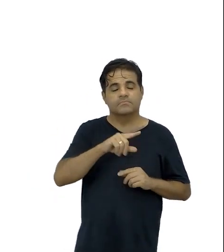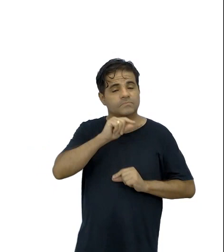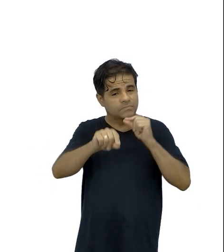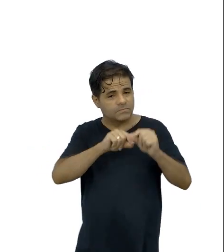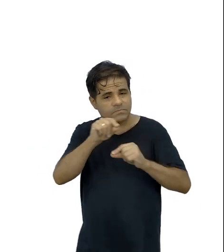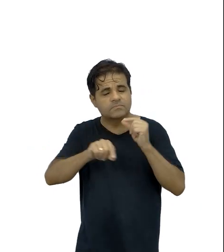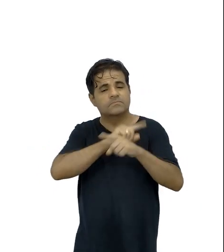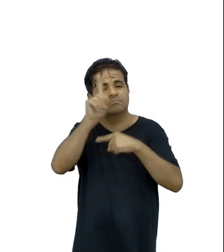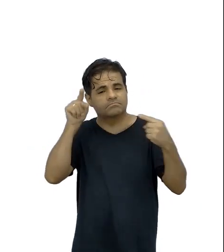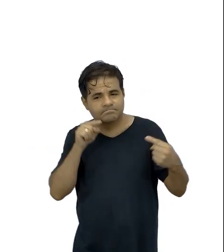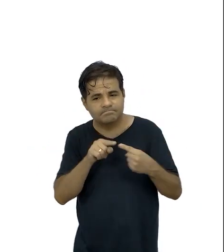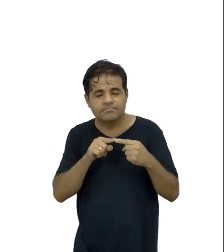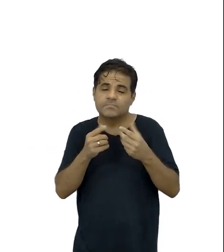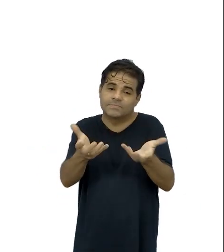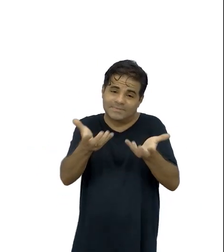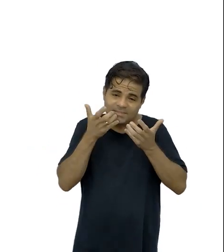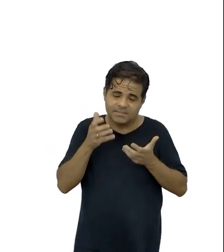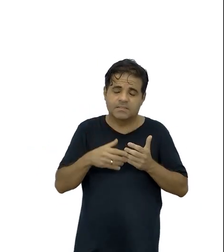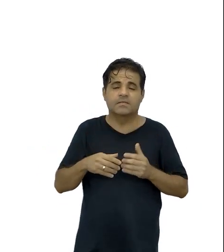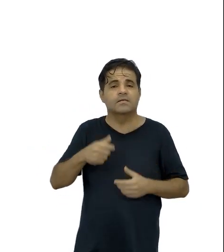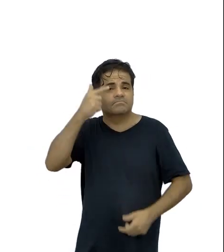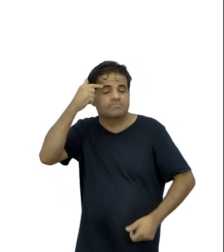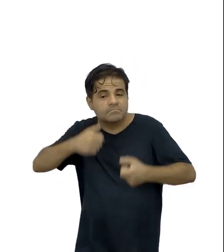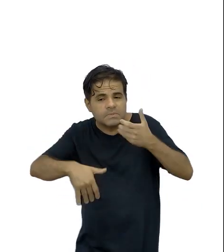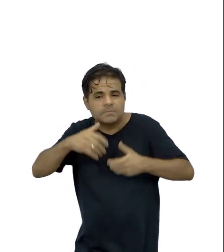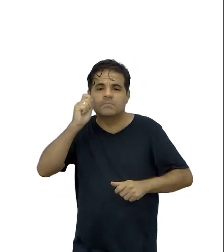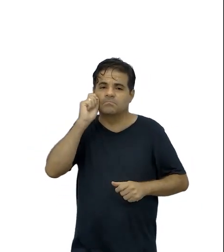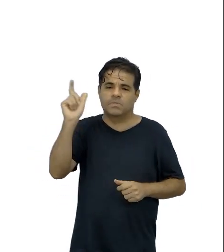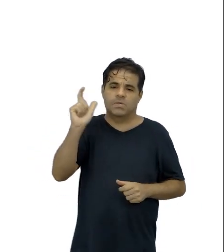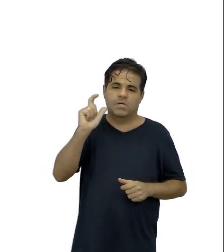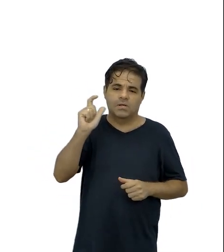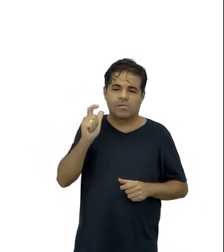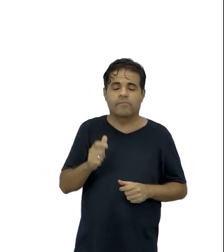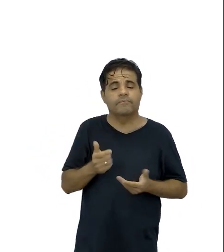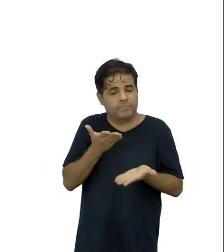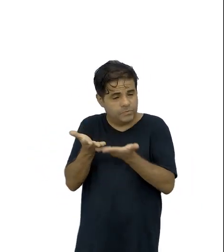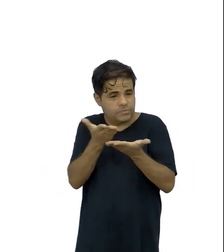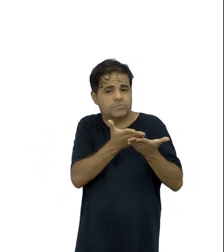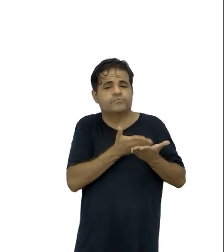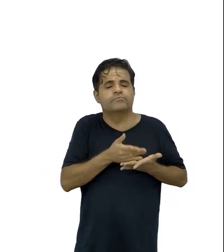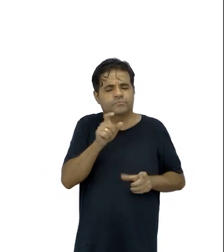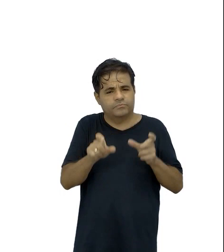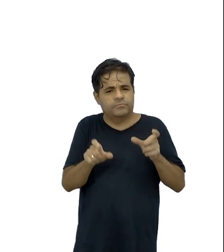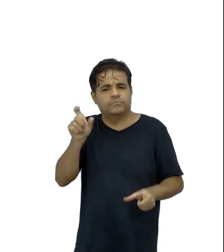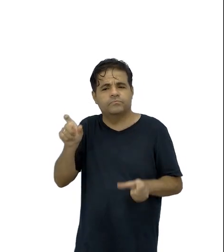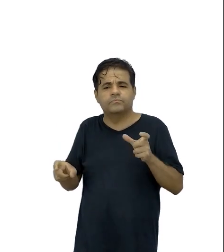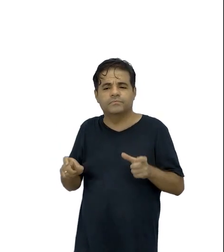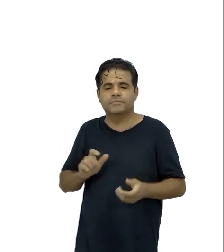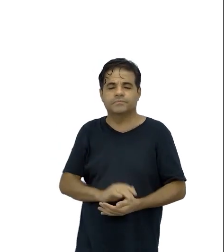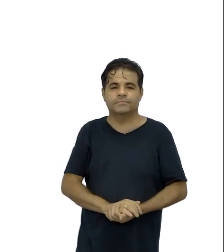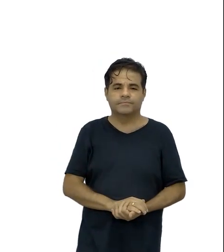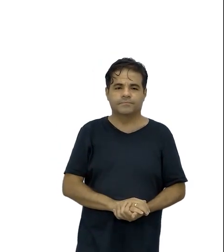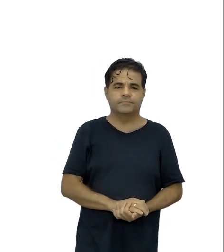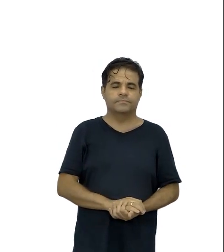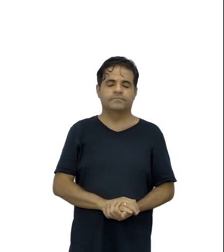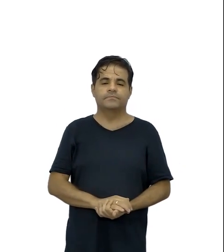motivos, objetivos, que a gente pode despertar o interesse, né, nesses estudantes.